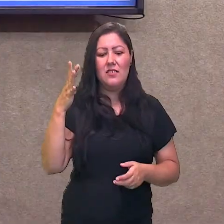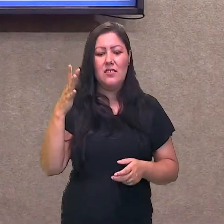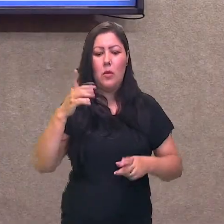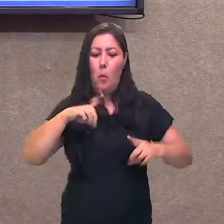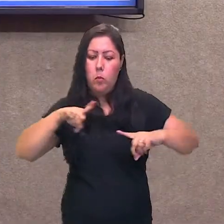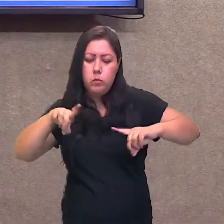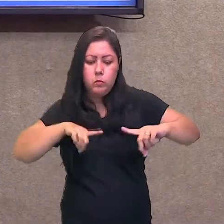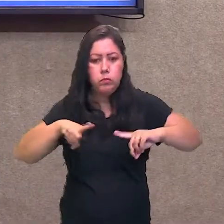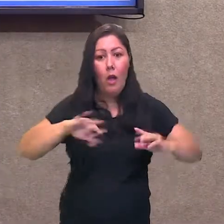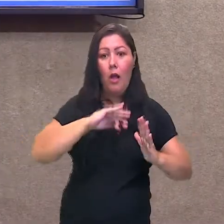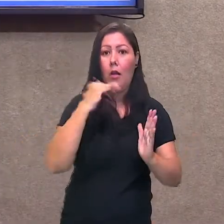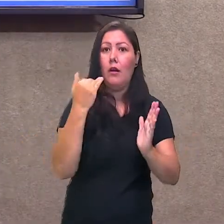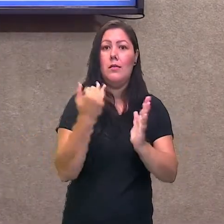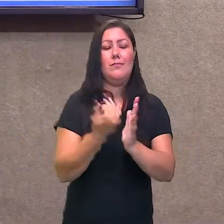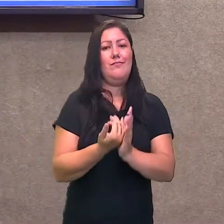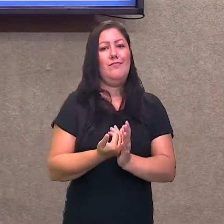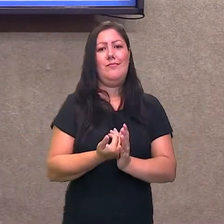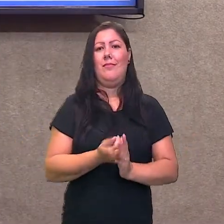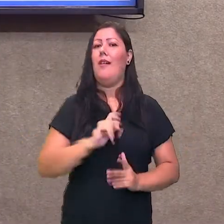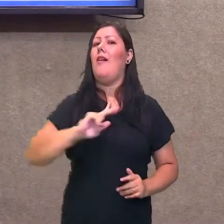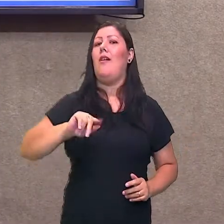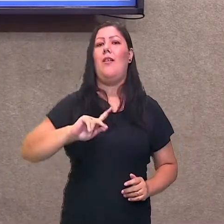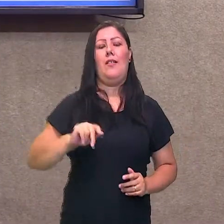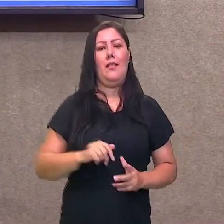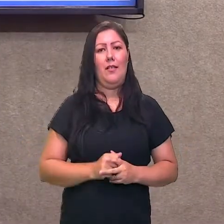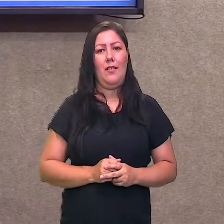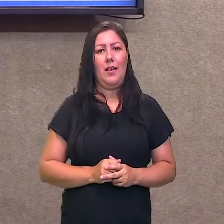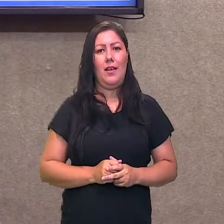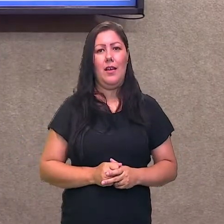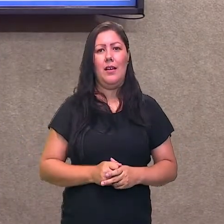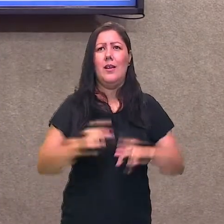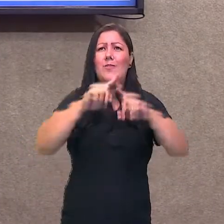Por quê? Porque nós precisamos,